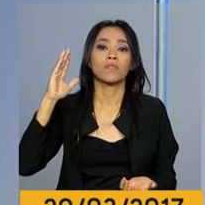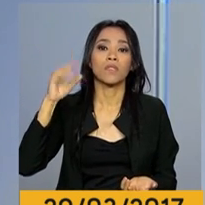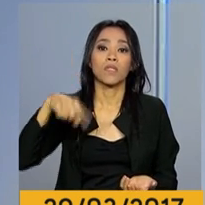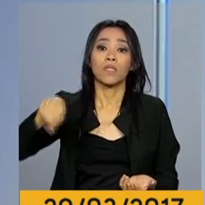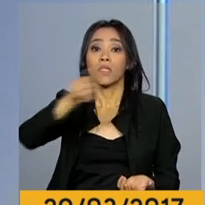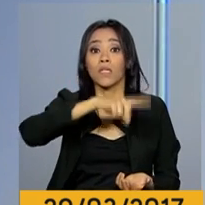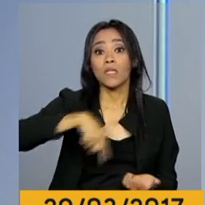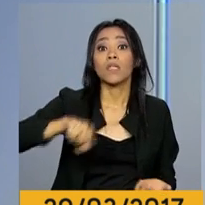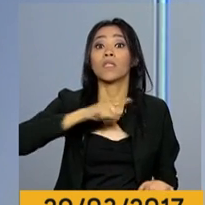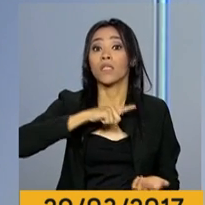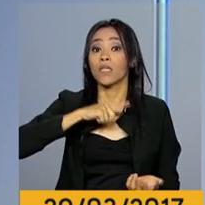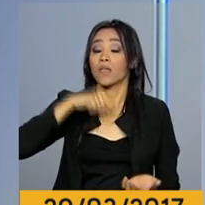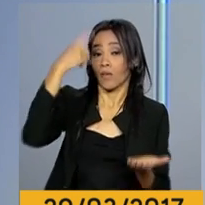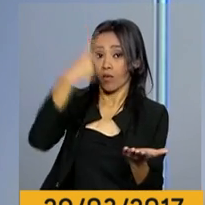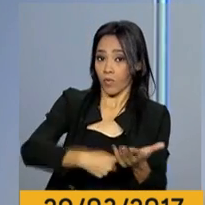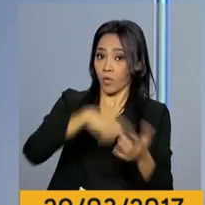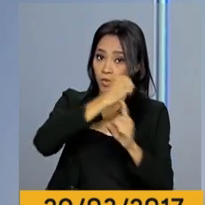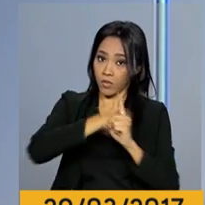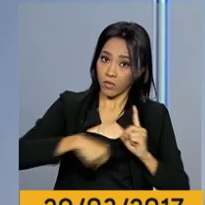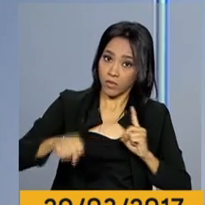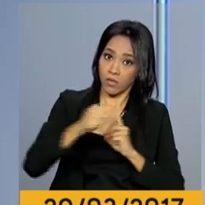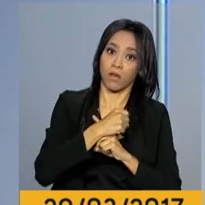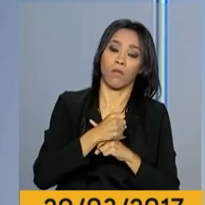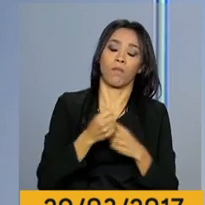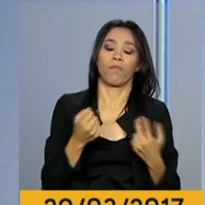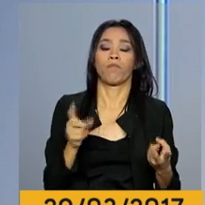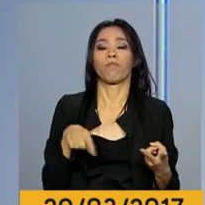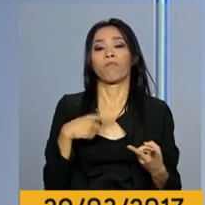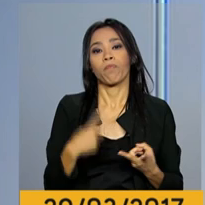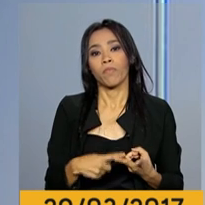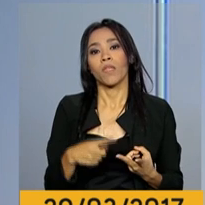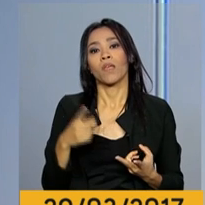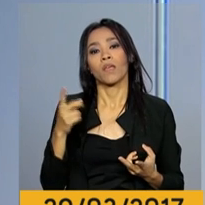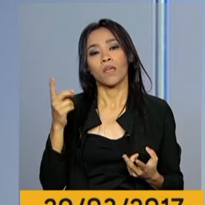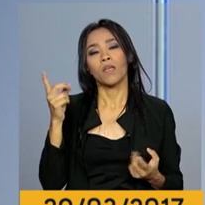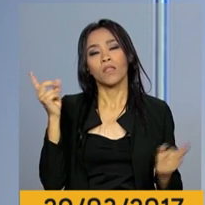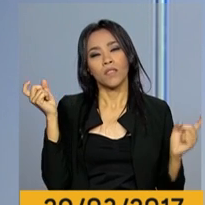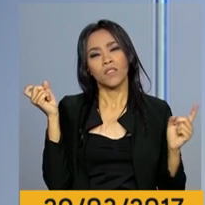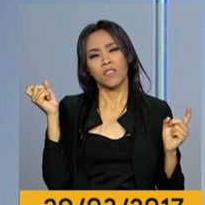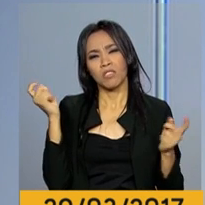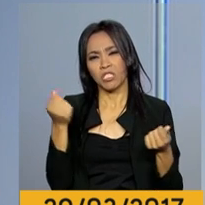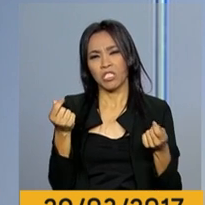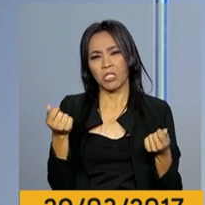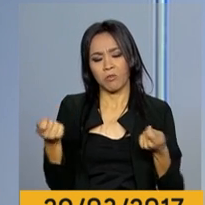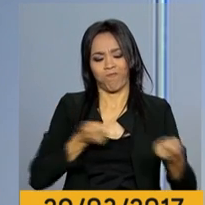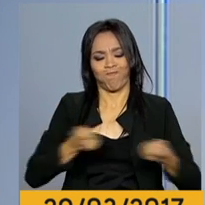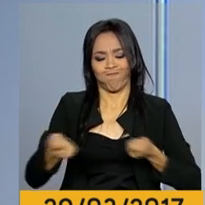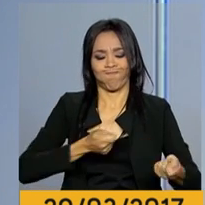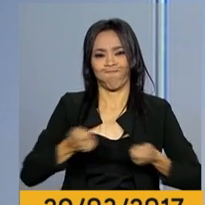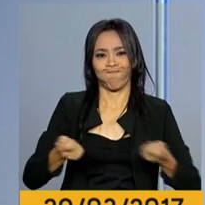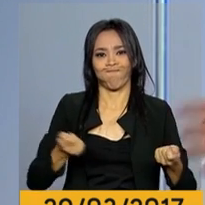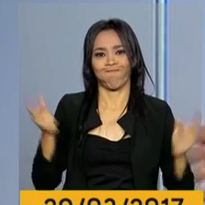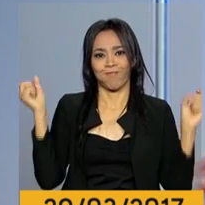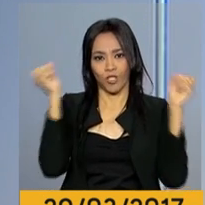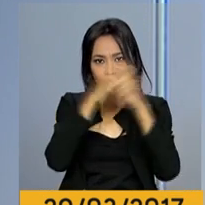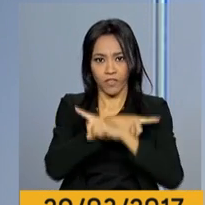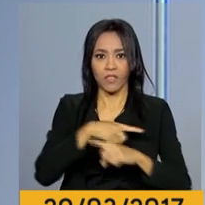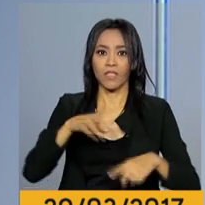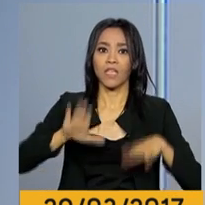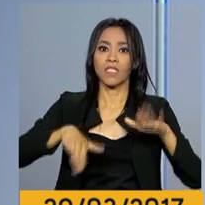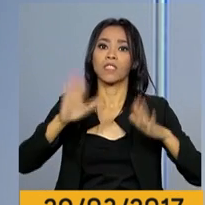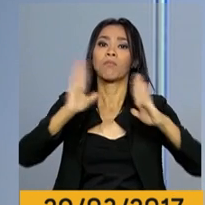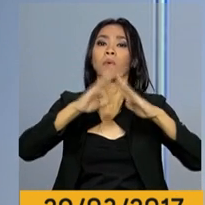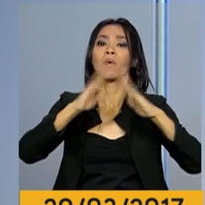valor da responsabilidade social aqueles que têm dificuldades econômicas há muitas vezes moram em pequenas